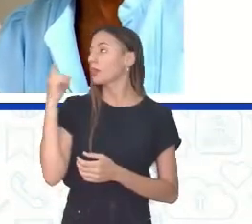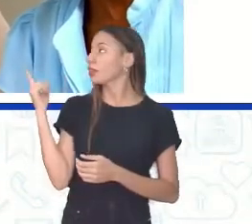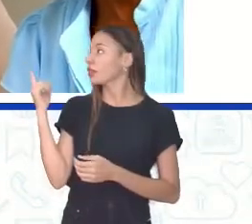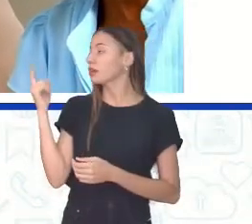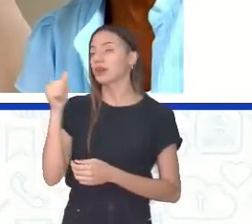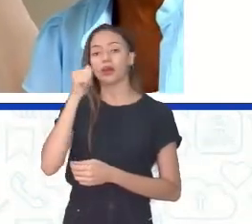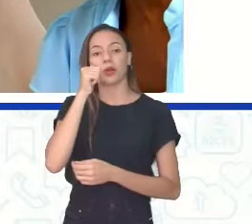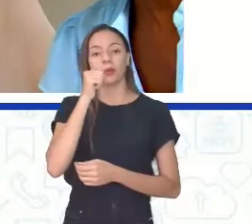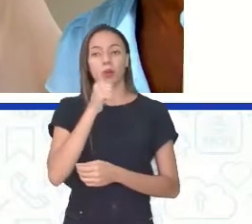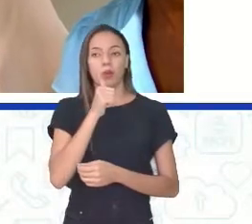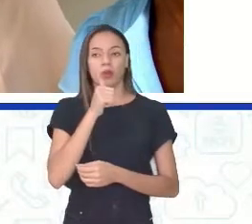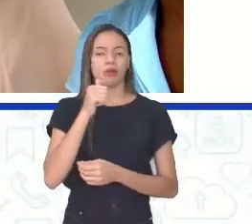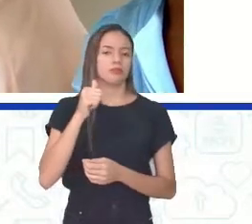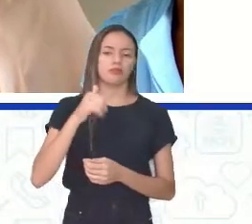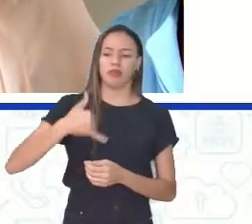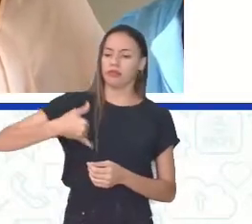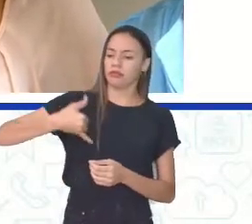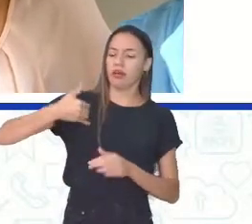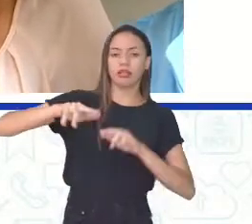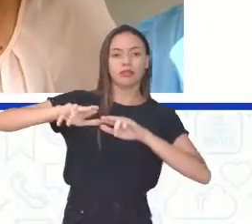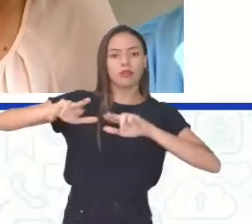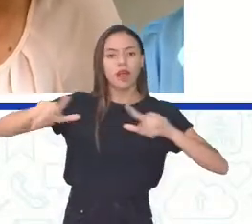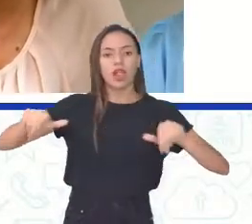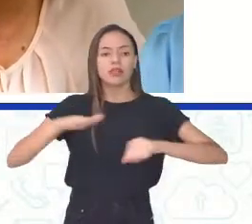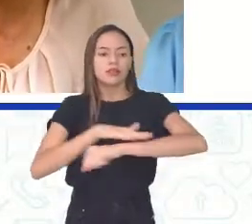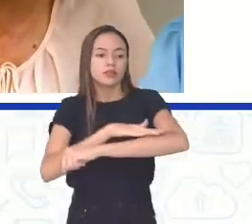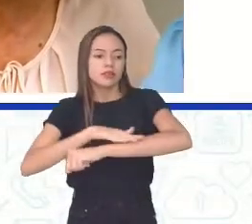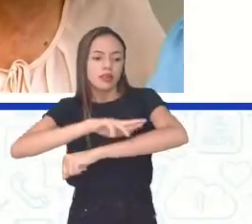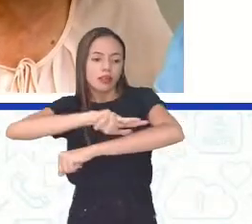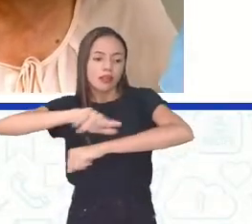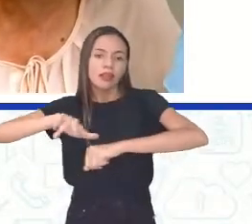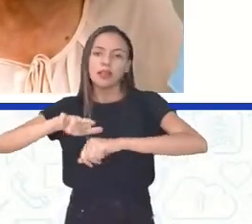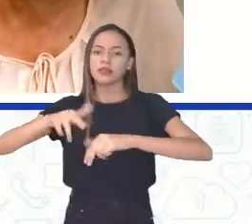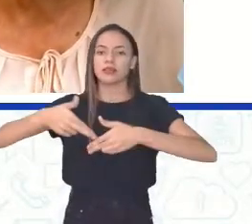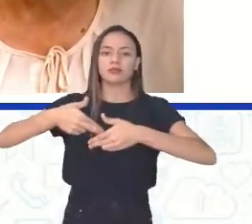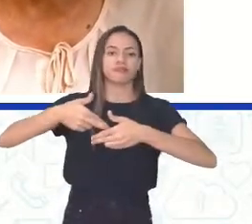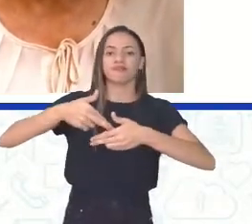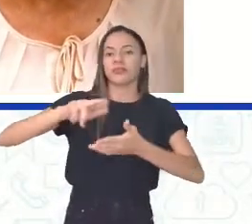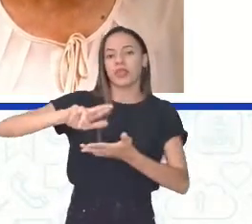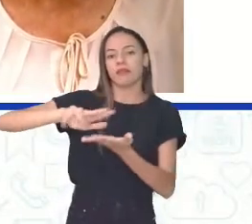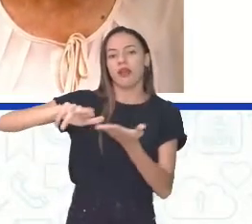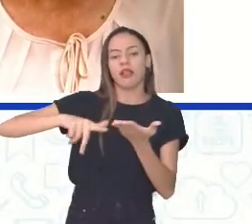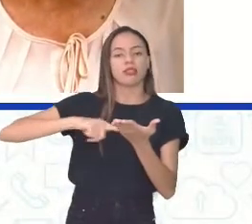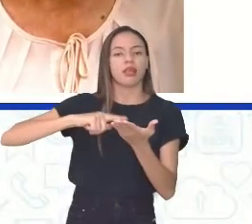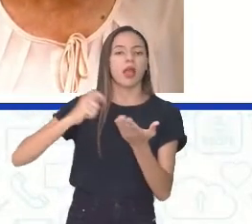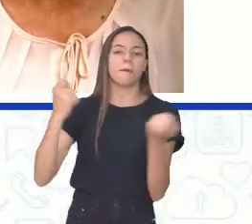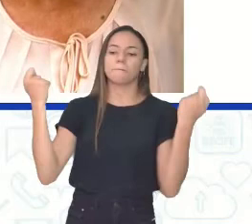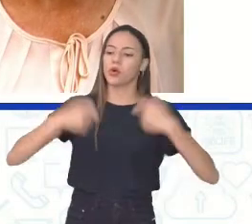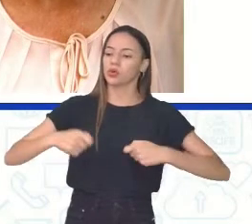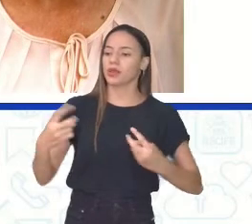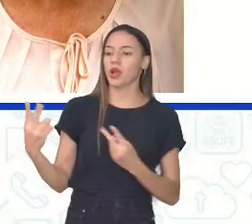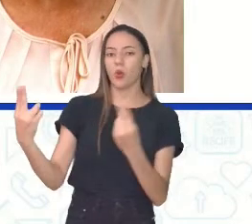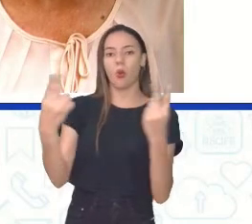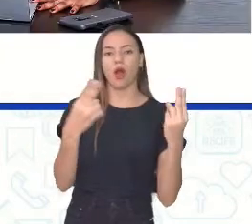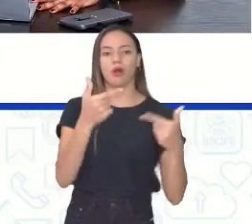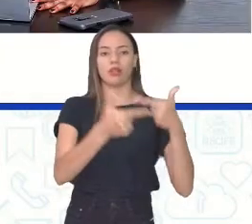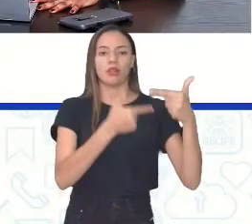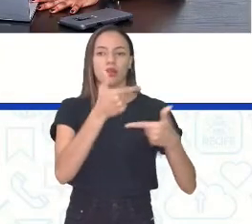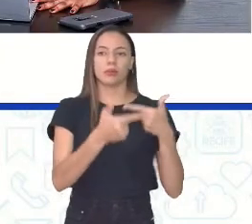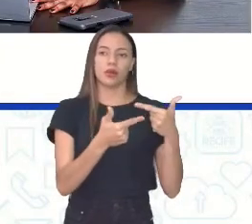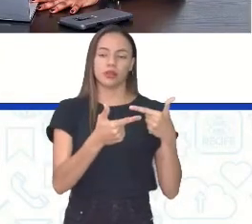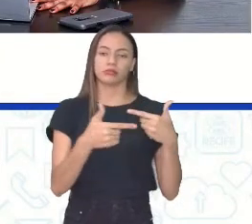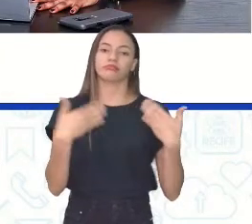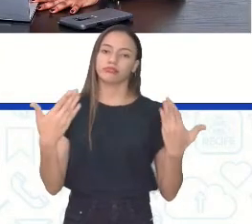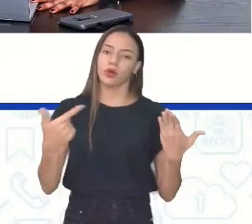mulheres de diferentes idades, cores, raças, né? Tendo aí a mesma possibilidade de trabalho. Essa é a ideia que eu